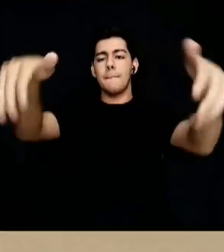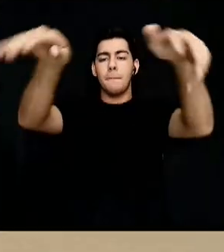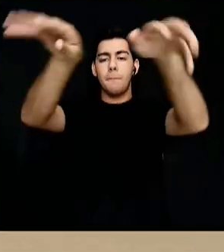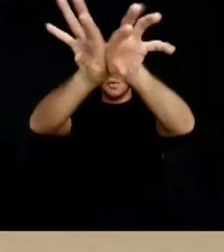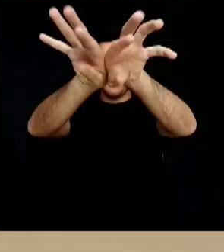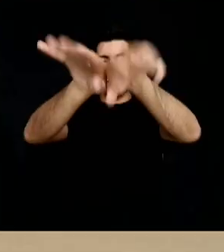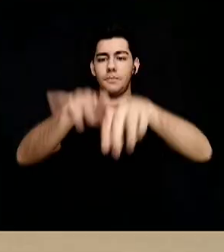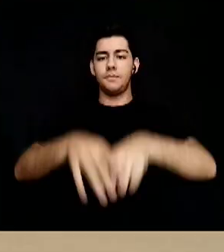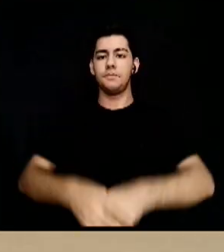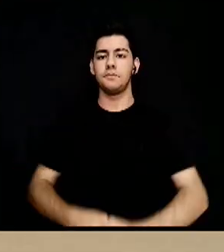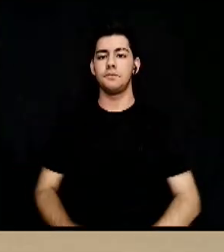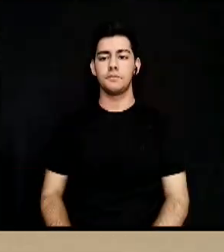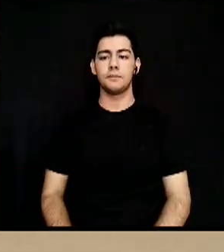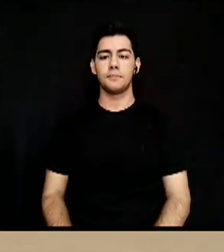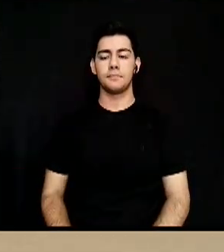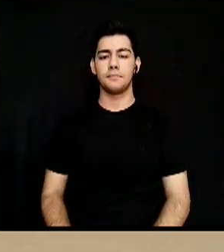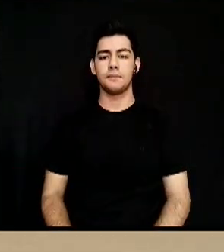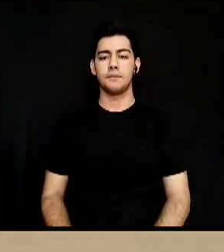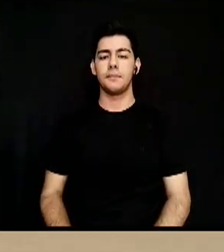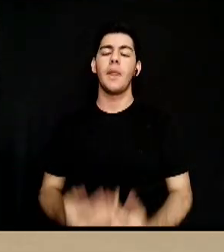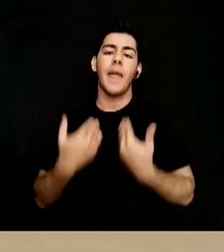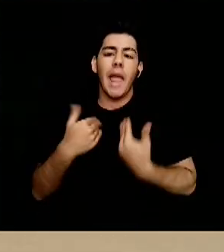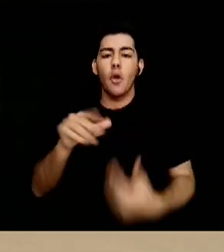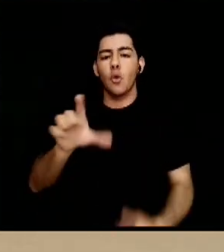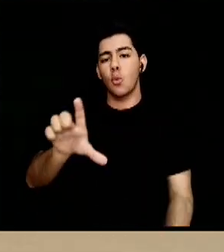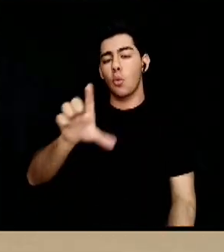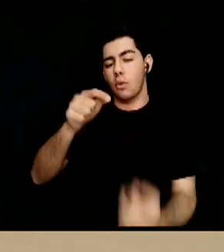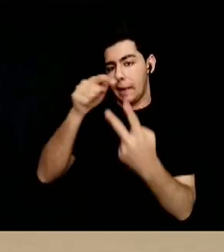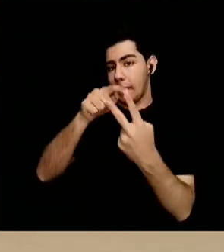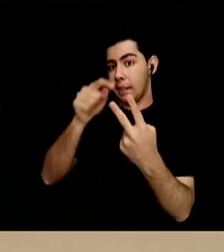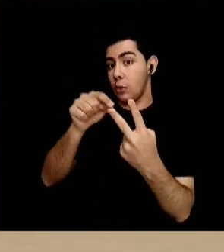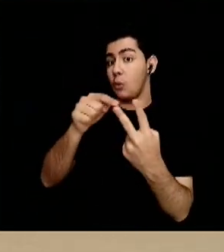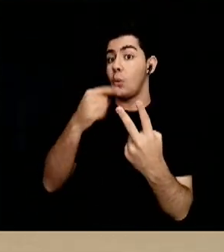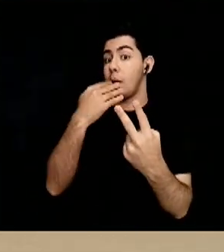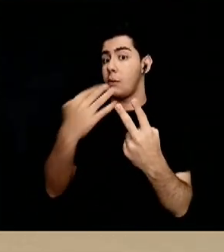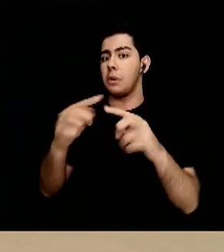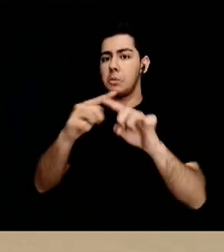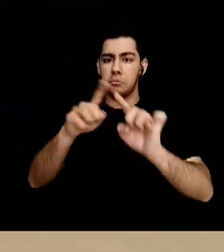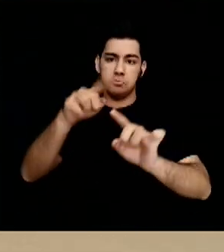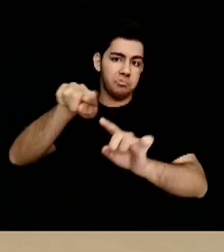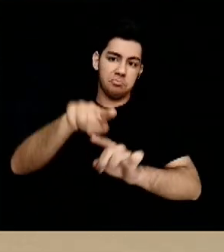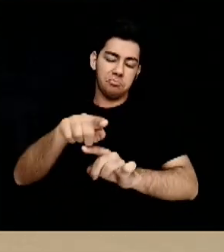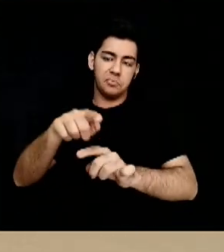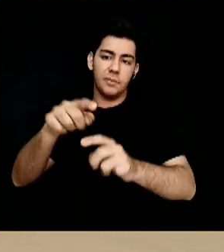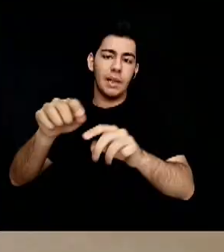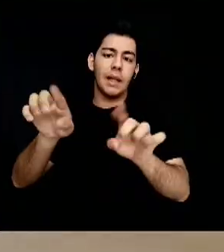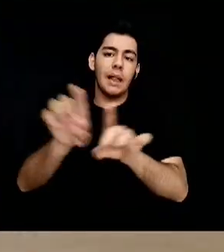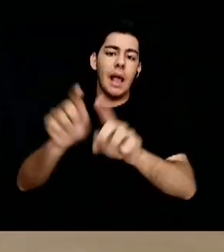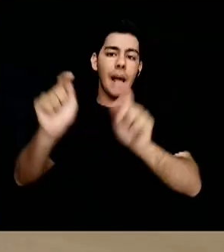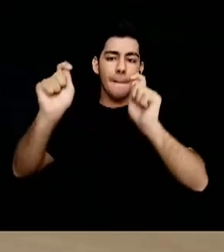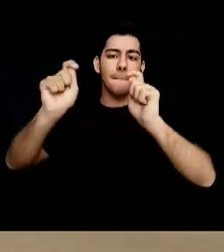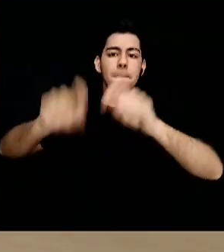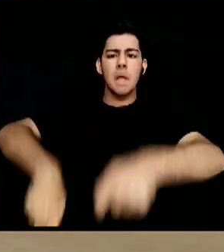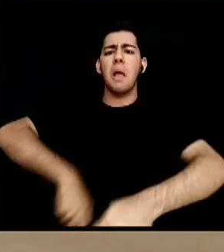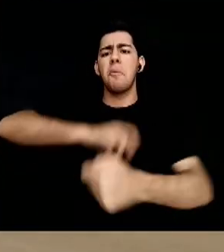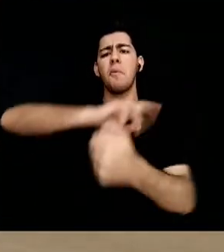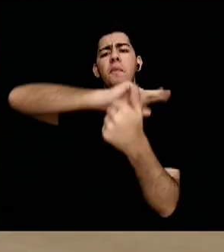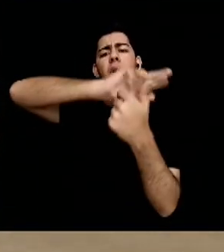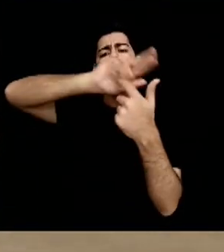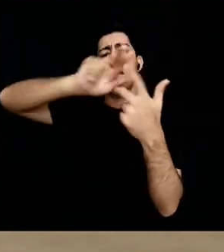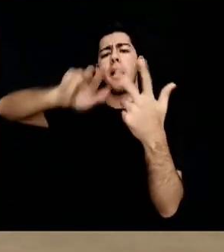Aí eu escolhi essas cores, mas também dá pra brincar, né? Claro.